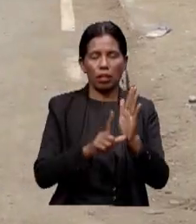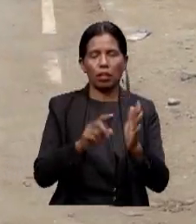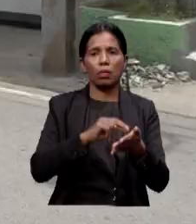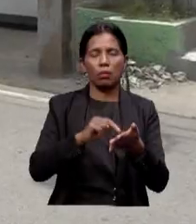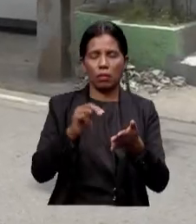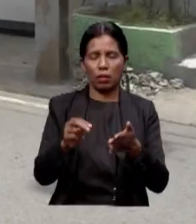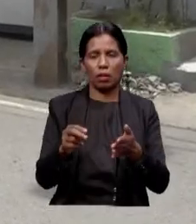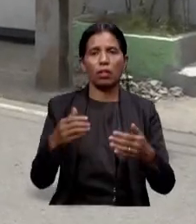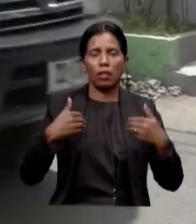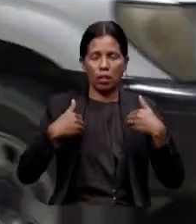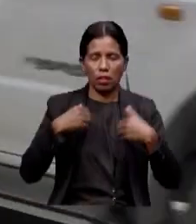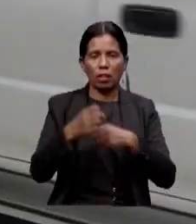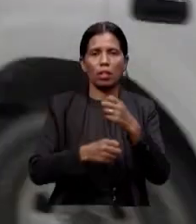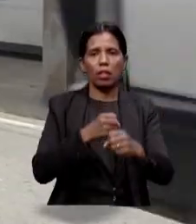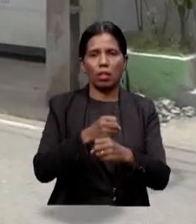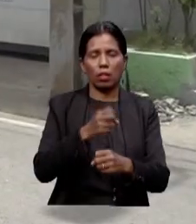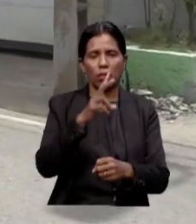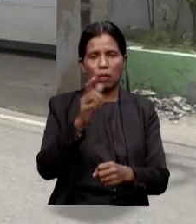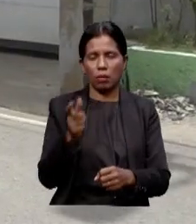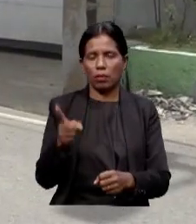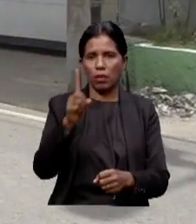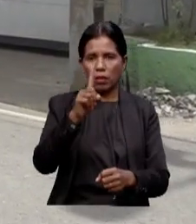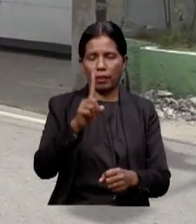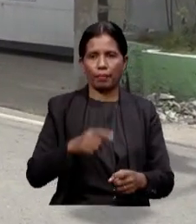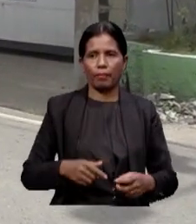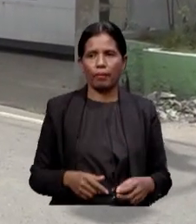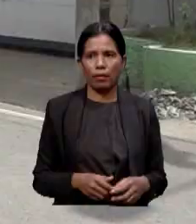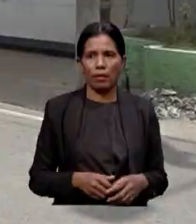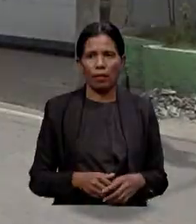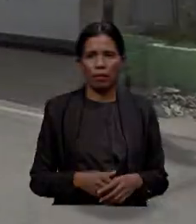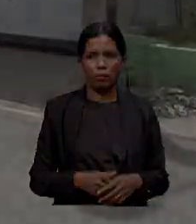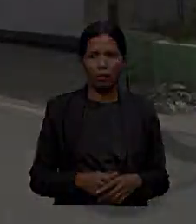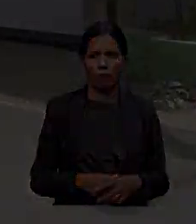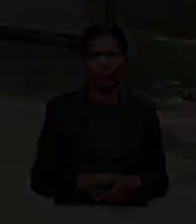nulu nebe acontece e tinang ring roro resingida. Hilario Guzmán, Tomé da Silva, GMN.